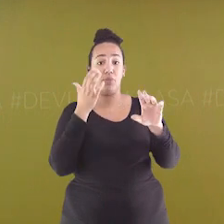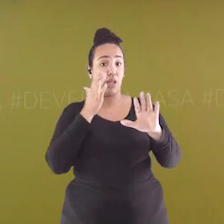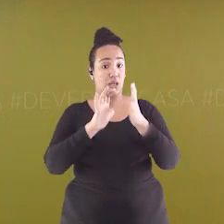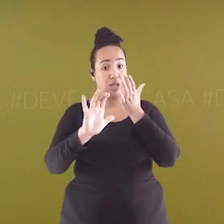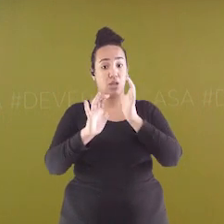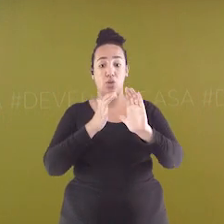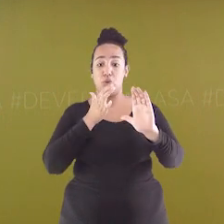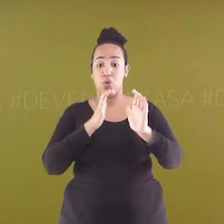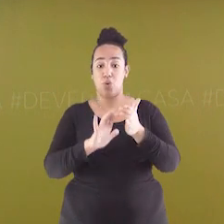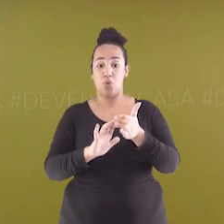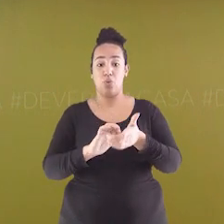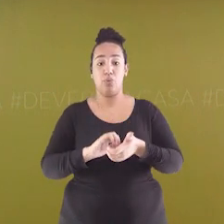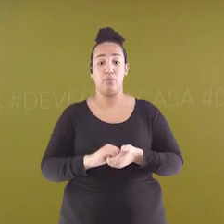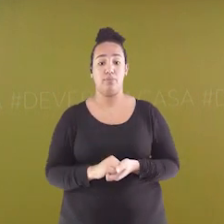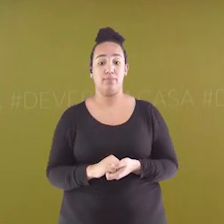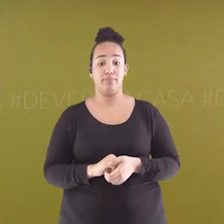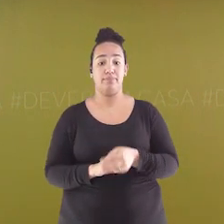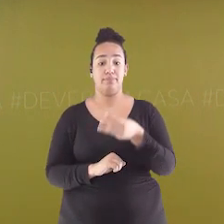começou a cantar.